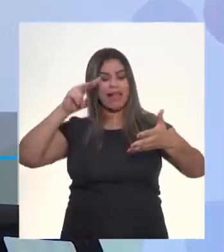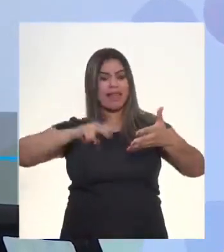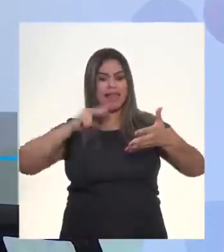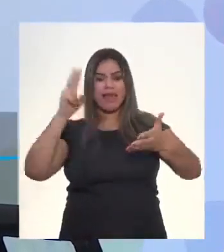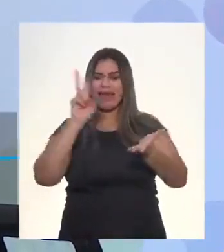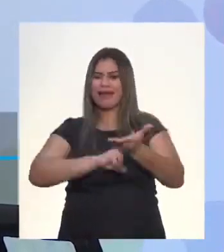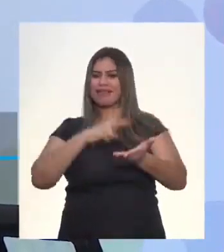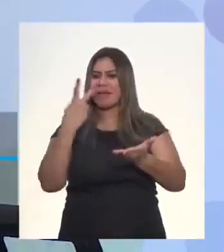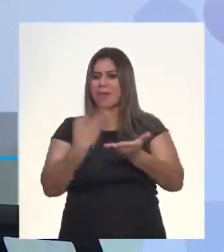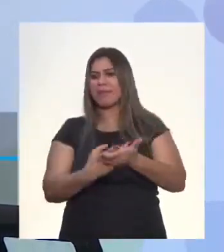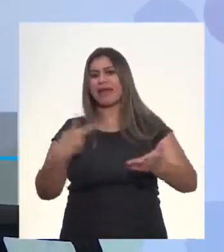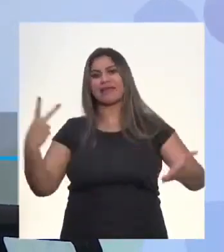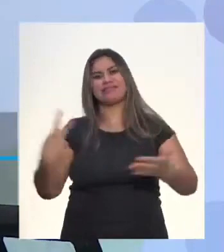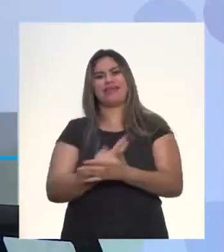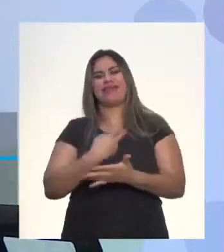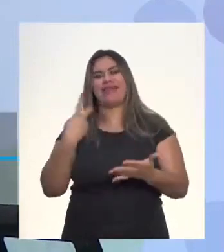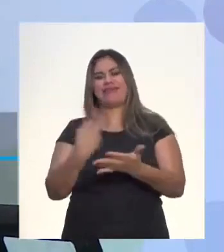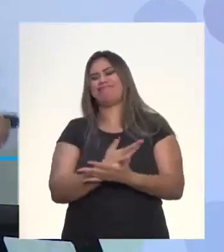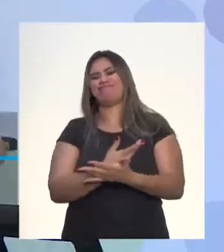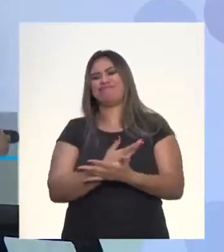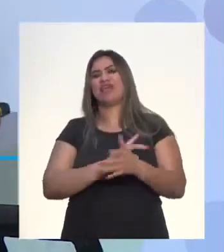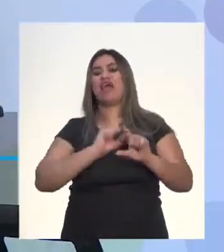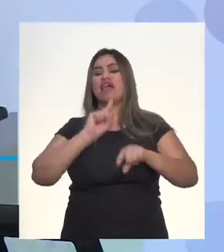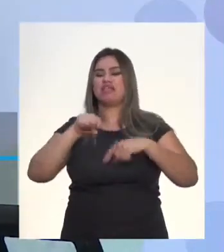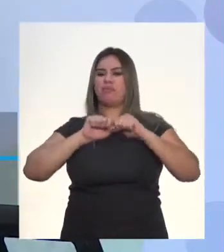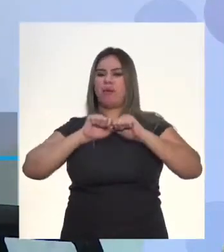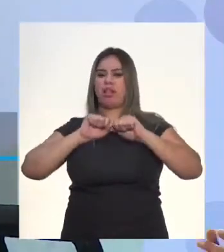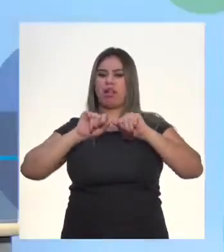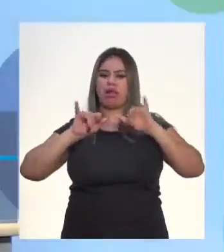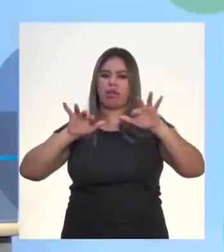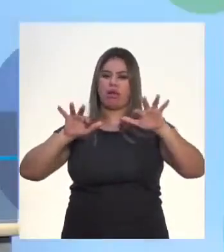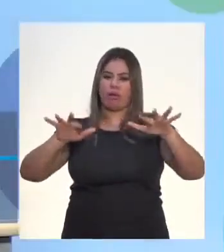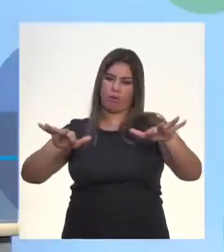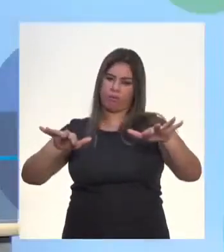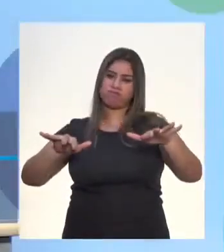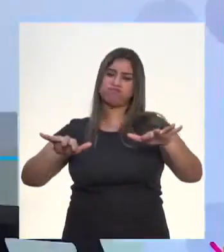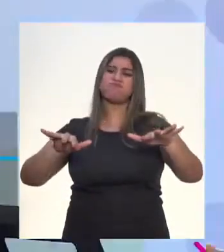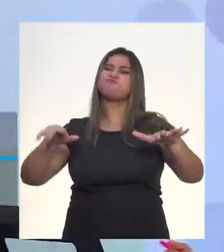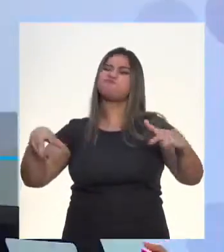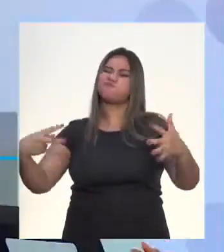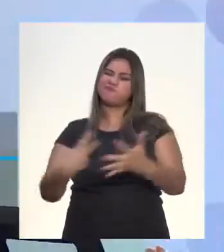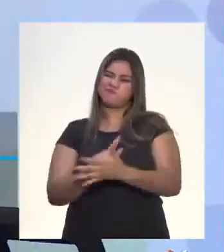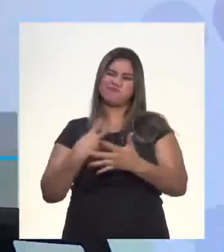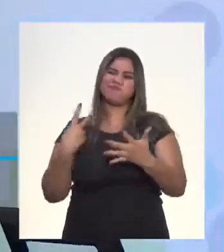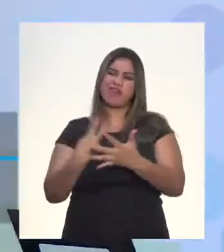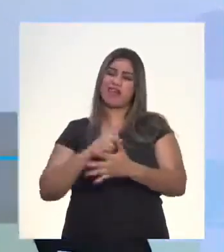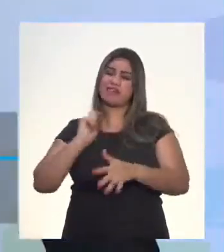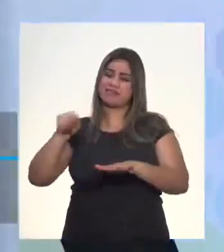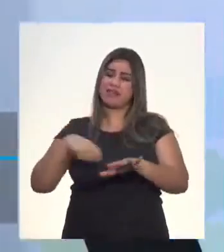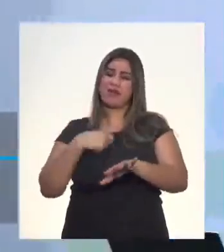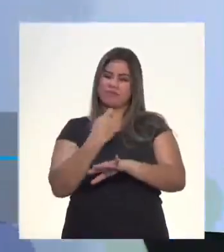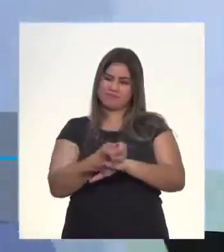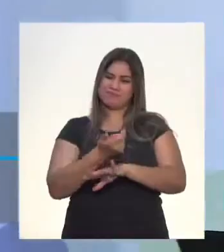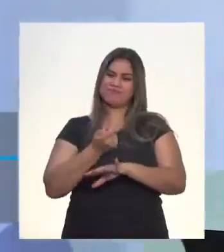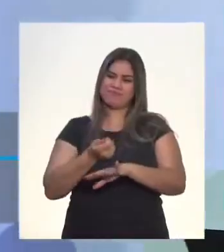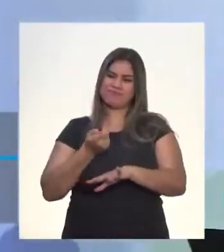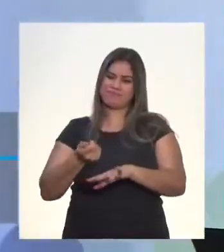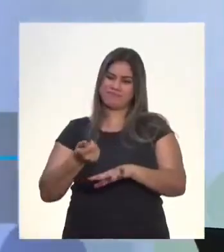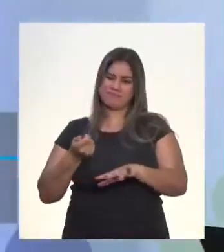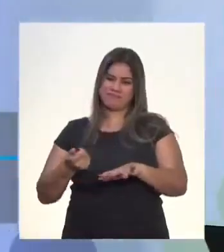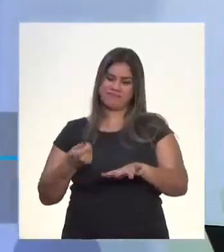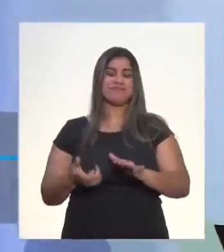completamente errada, mas como ela chega até você, é que é o problema. Distorcida. Exatamente. Então, a gente trouxe aqui alguns dados do